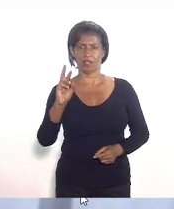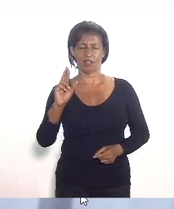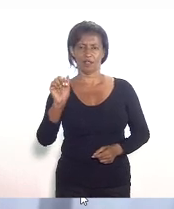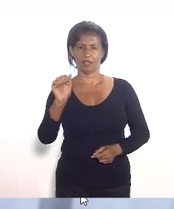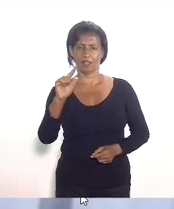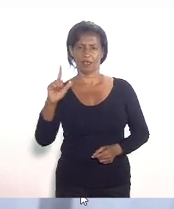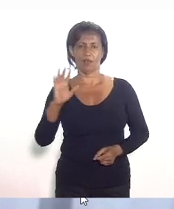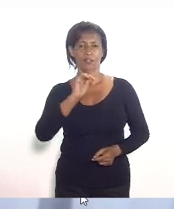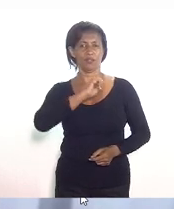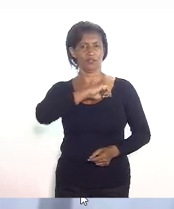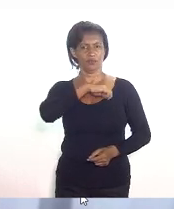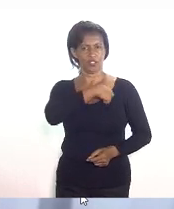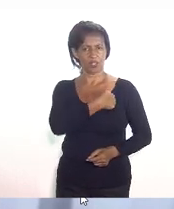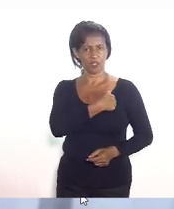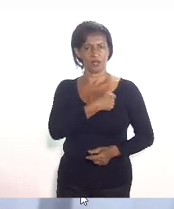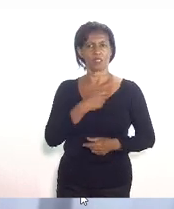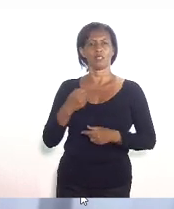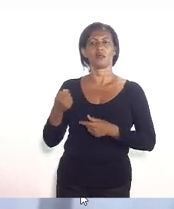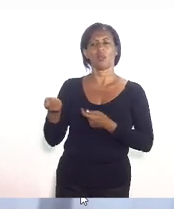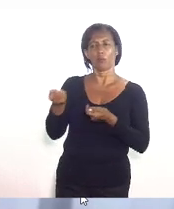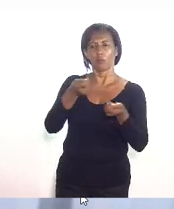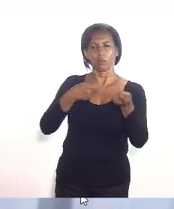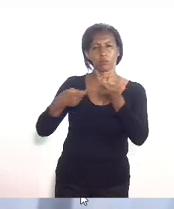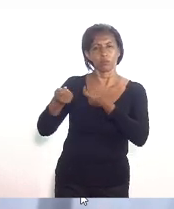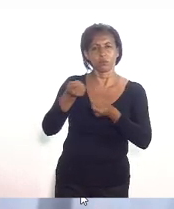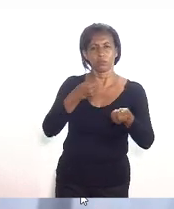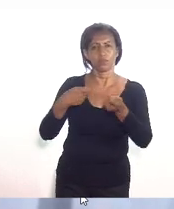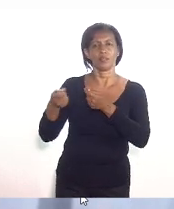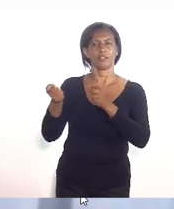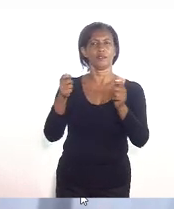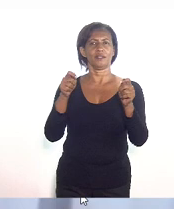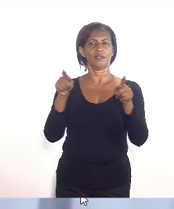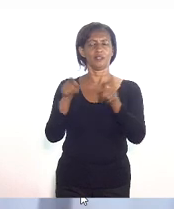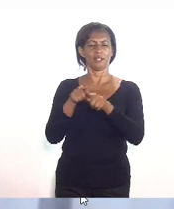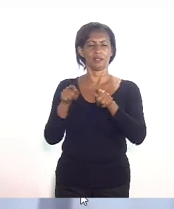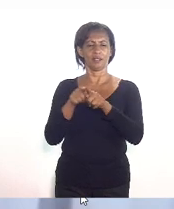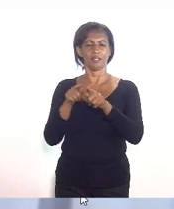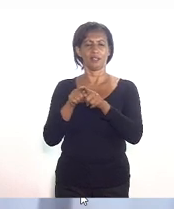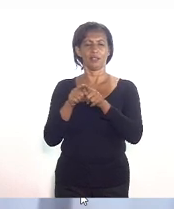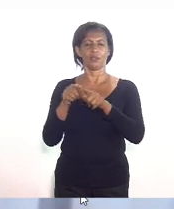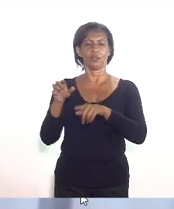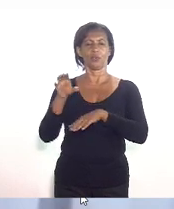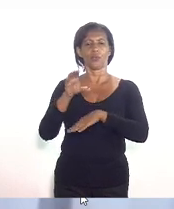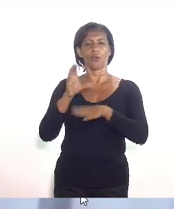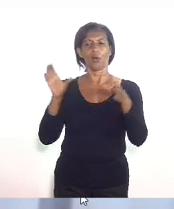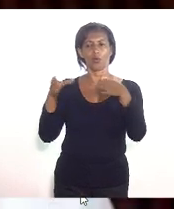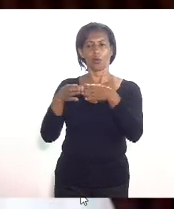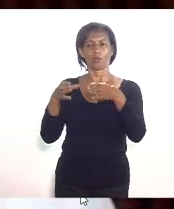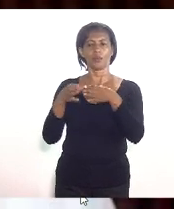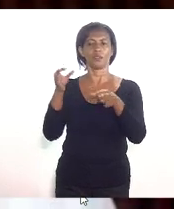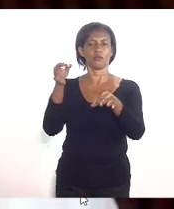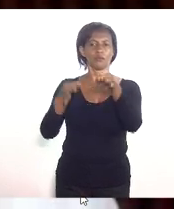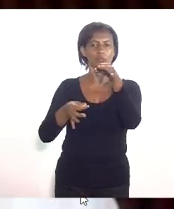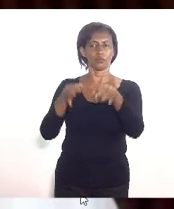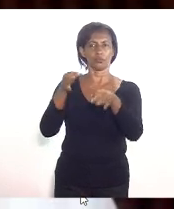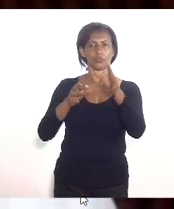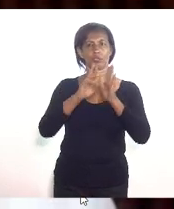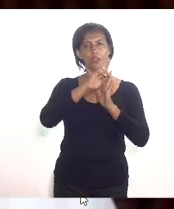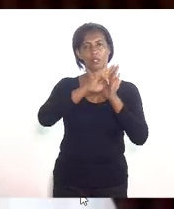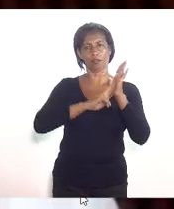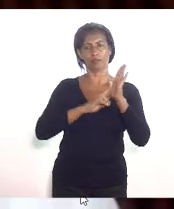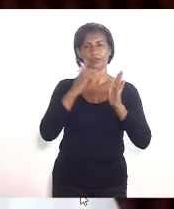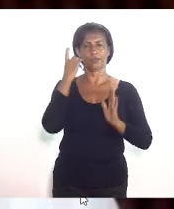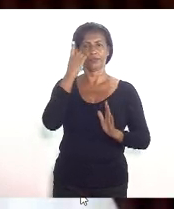finanças, fiscalização financeira e controle, favorável com a emenda da Comissão de Constituição e Justiça. Relatores,